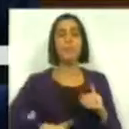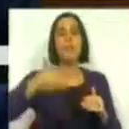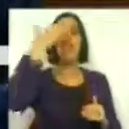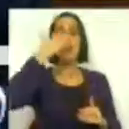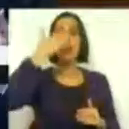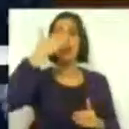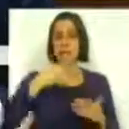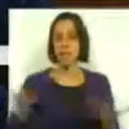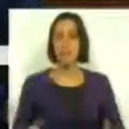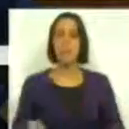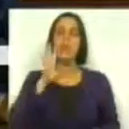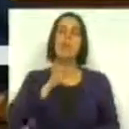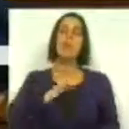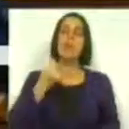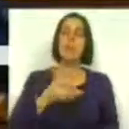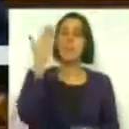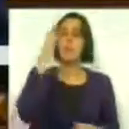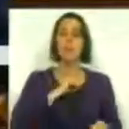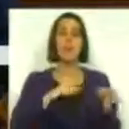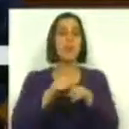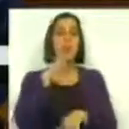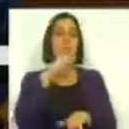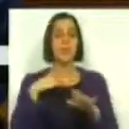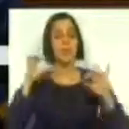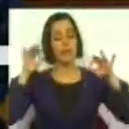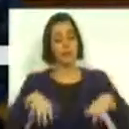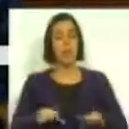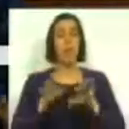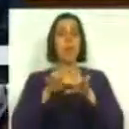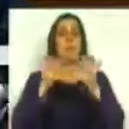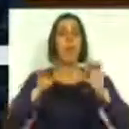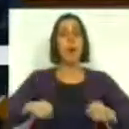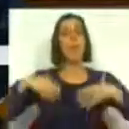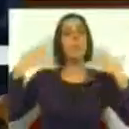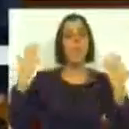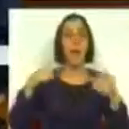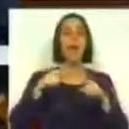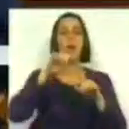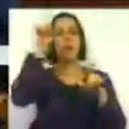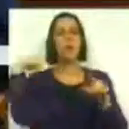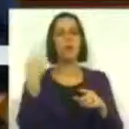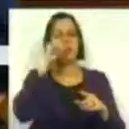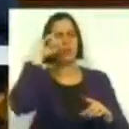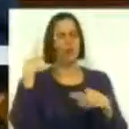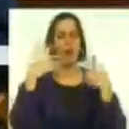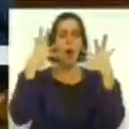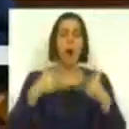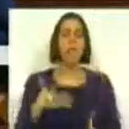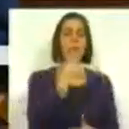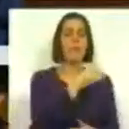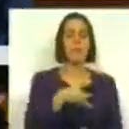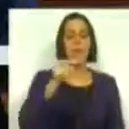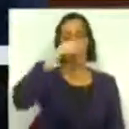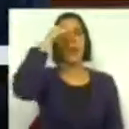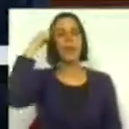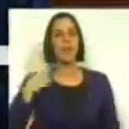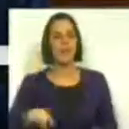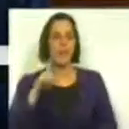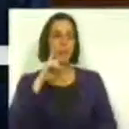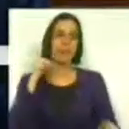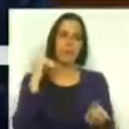próximos dias. Senhora Presidente, senhores deputados, termino como comecei. Todos sabemos que o orçamento para 2013 é difícil,